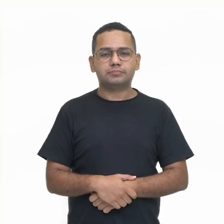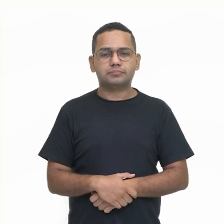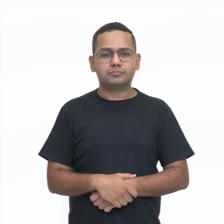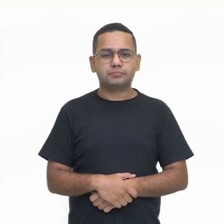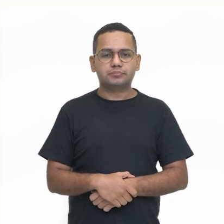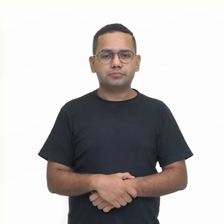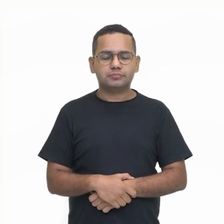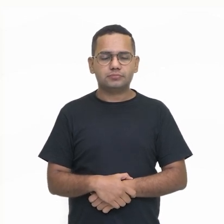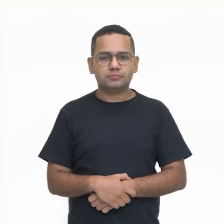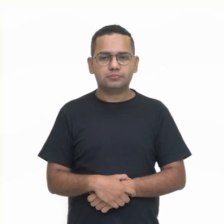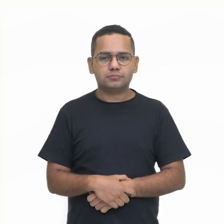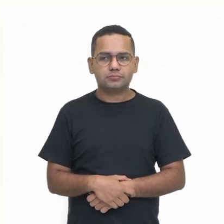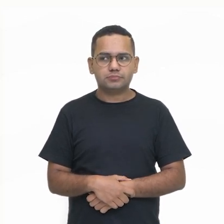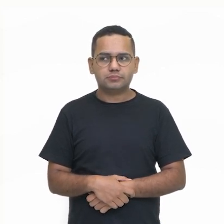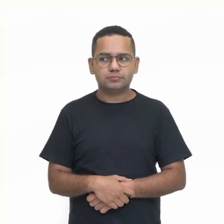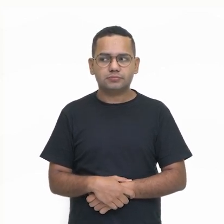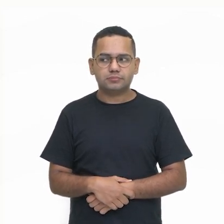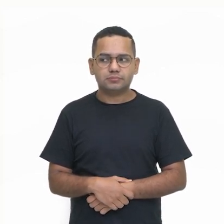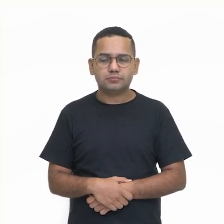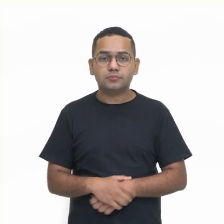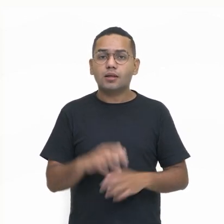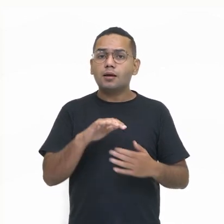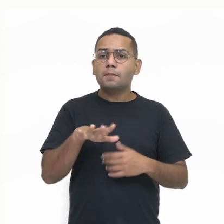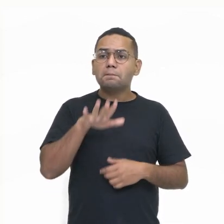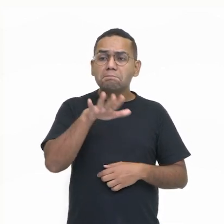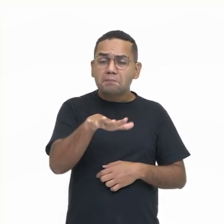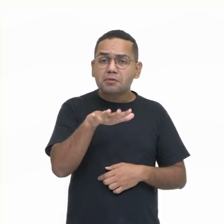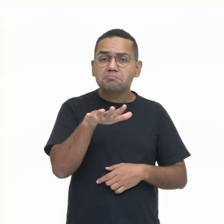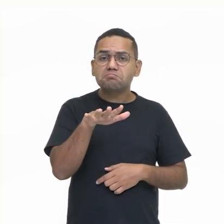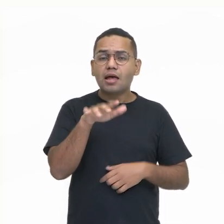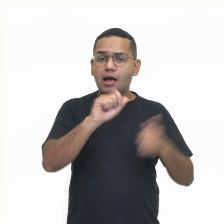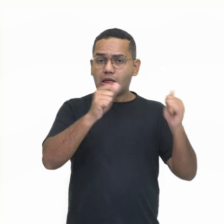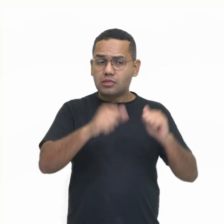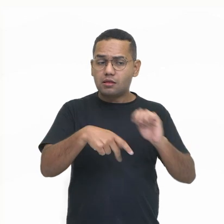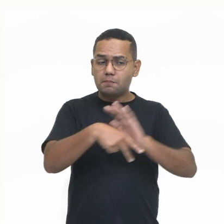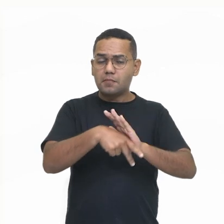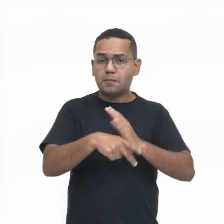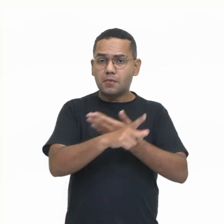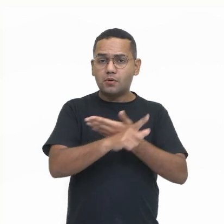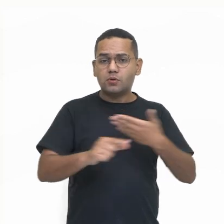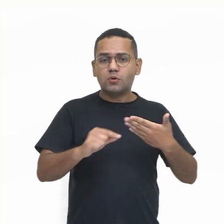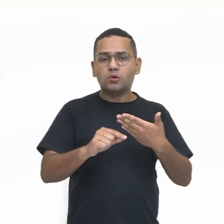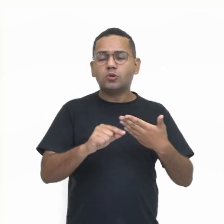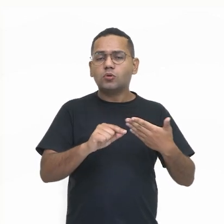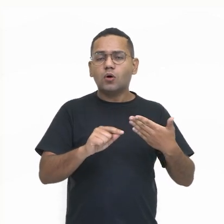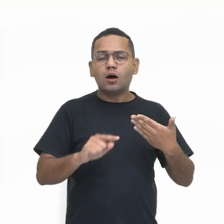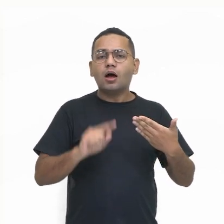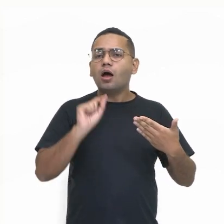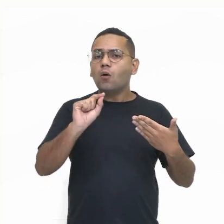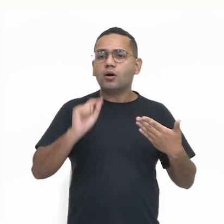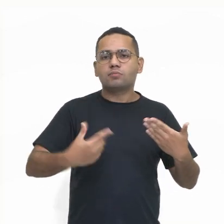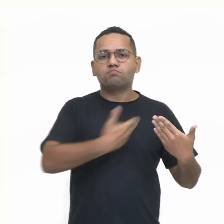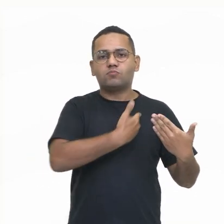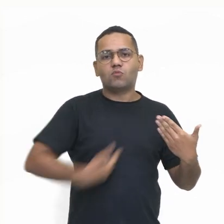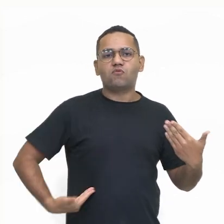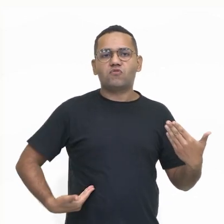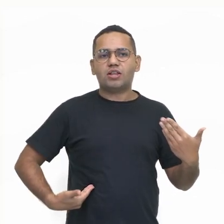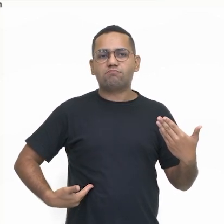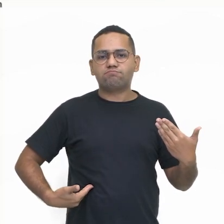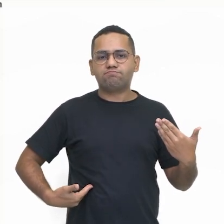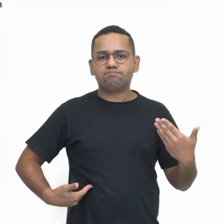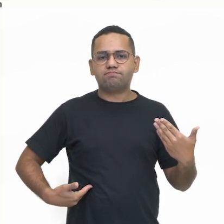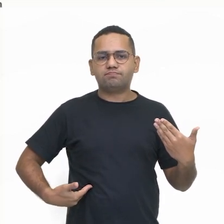Esse poder que Foucault fala, ele é reservado ao Estado. Quem tem o direito de